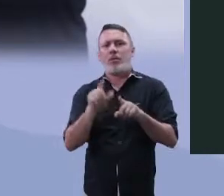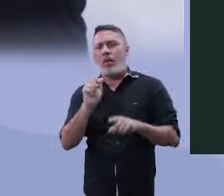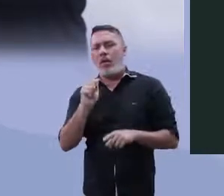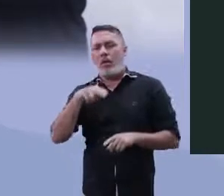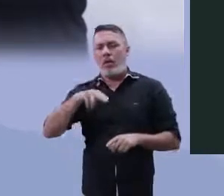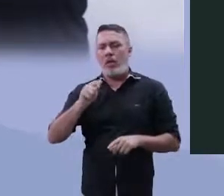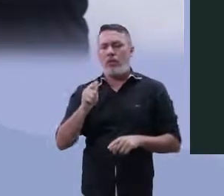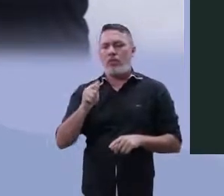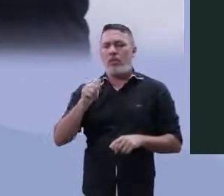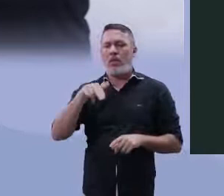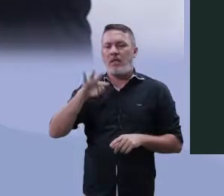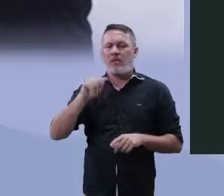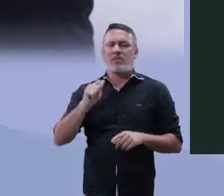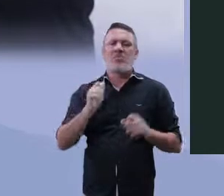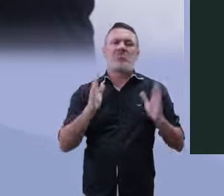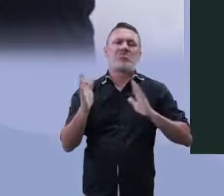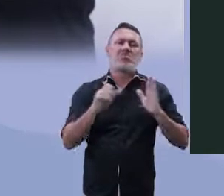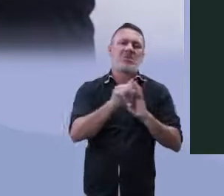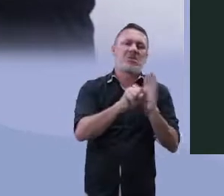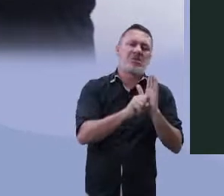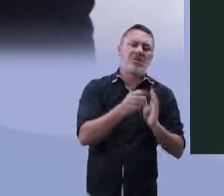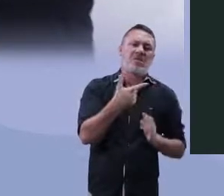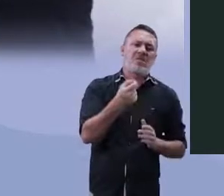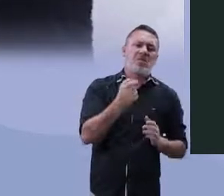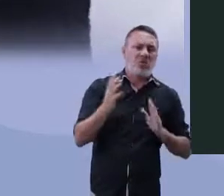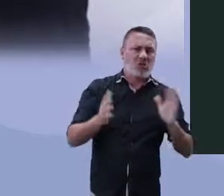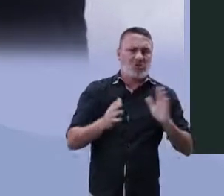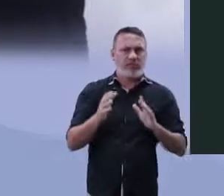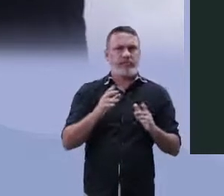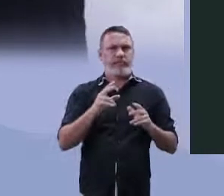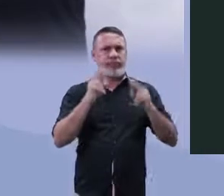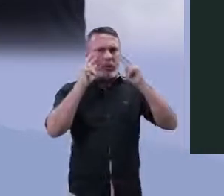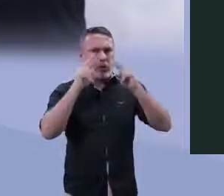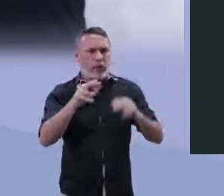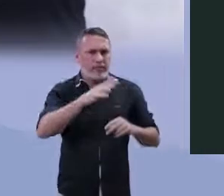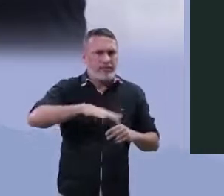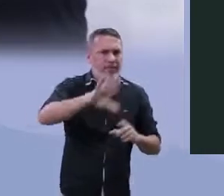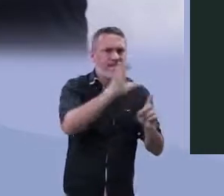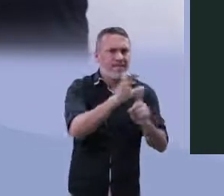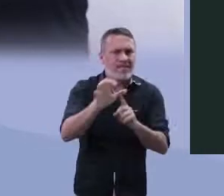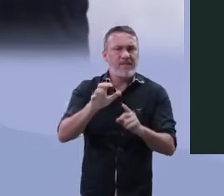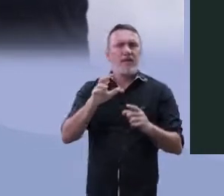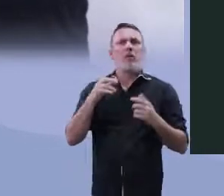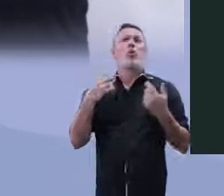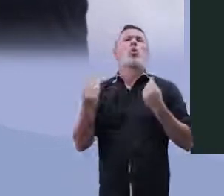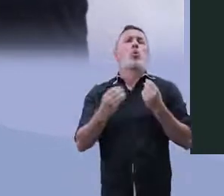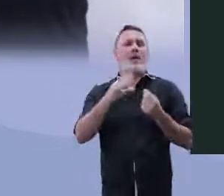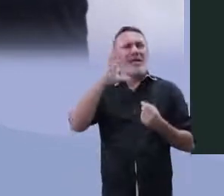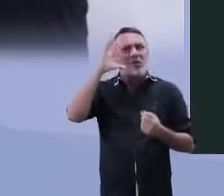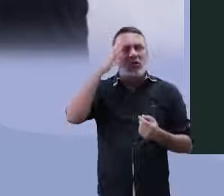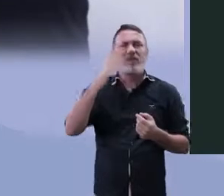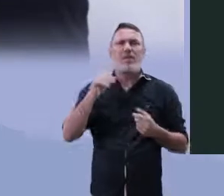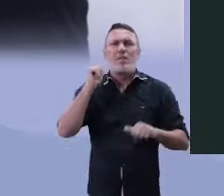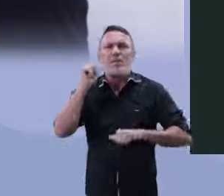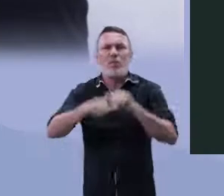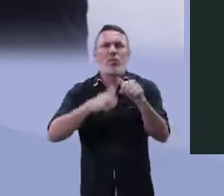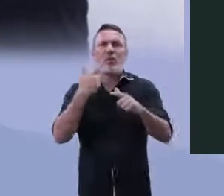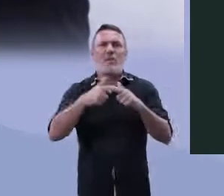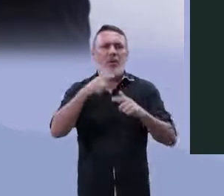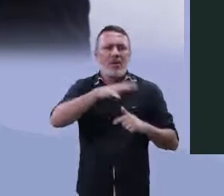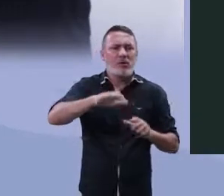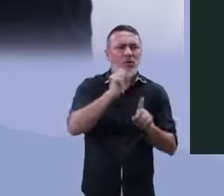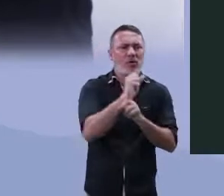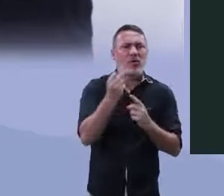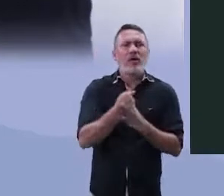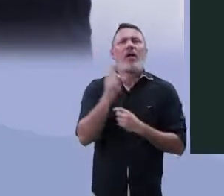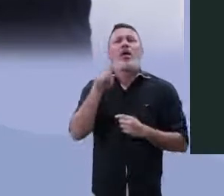vai ser nas primeiras décadas do século XX, até por volta de 1970, que enxergam que a única forma de resolver, de resolução dos problemas